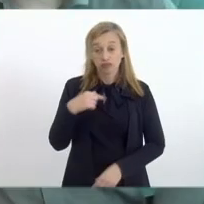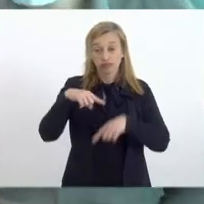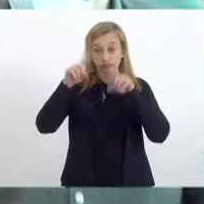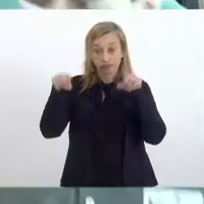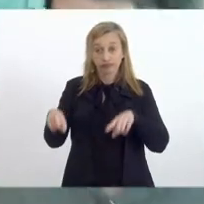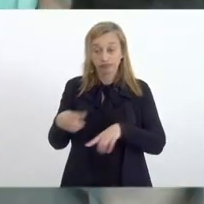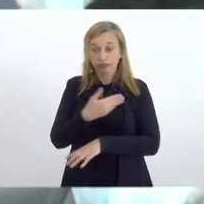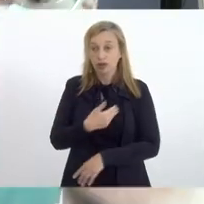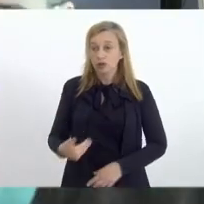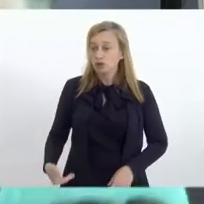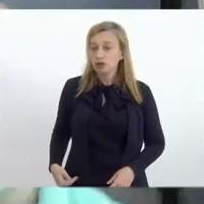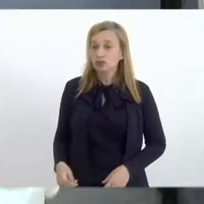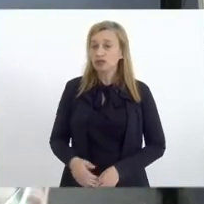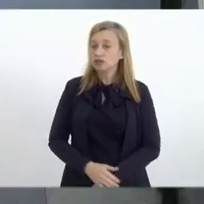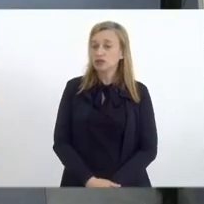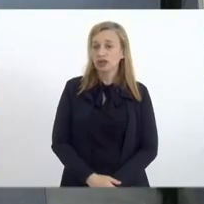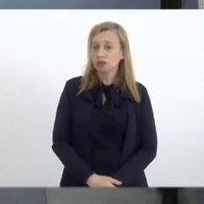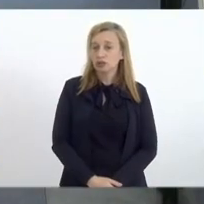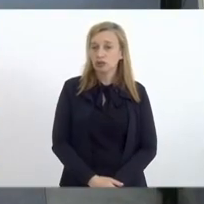público,